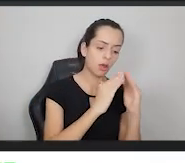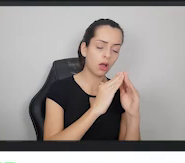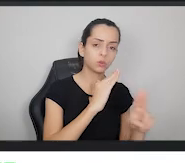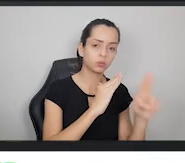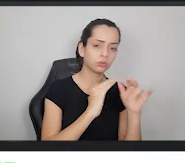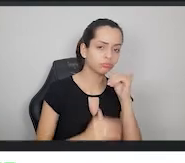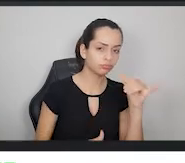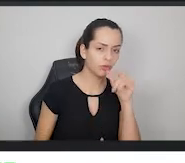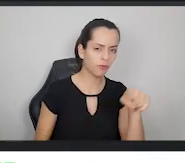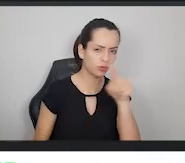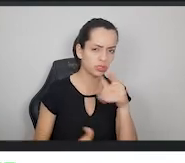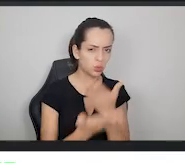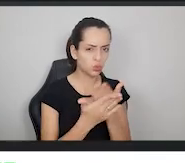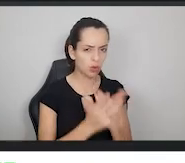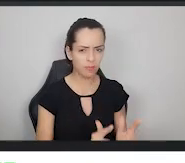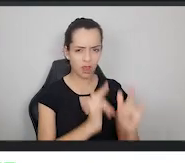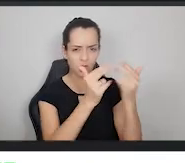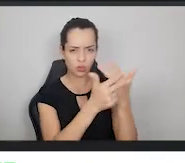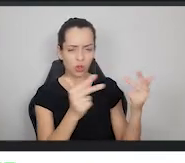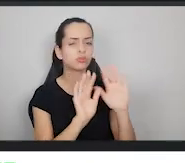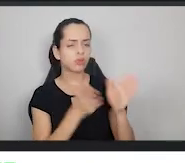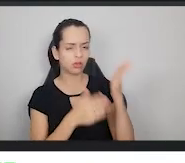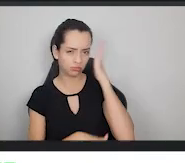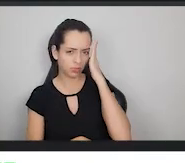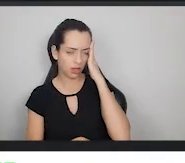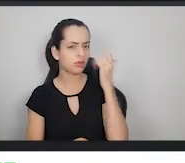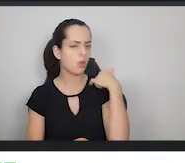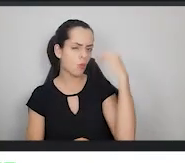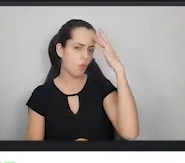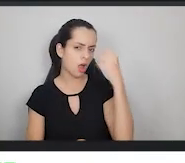entrada, né? Tipo A é um monofásico,